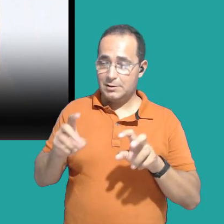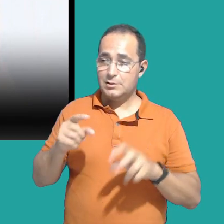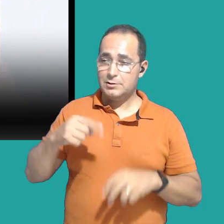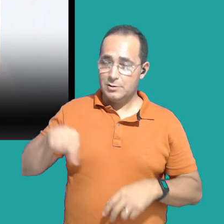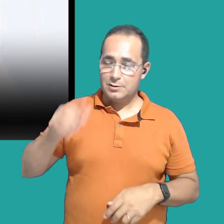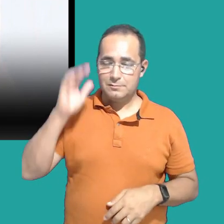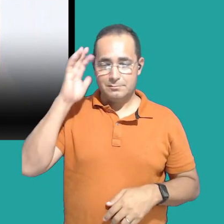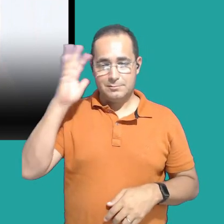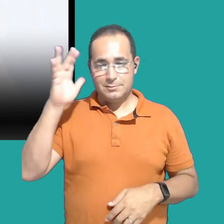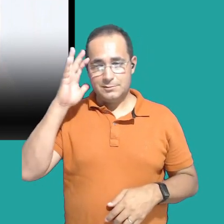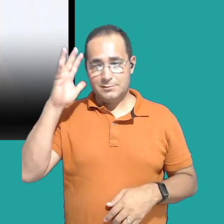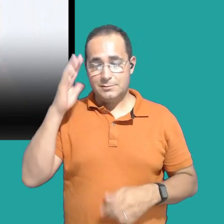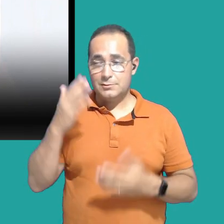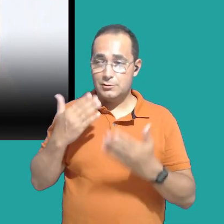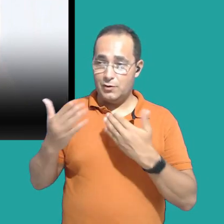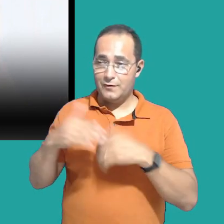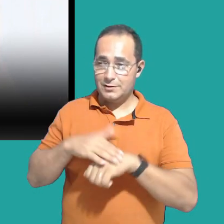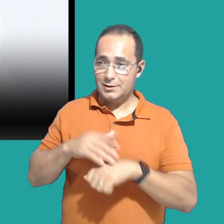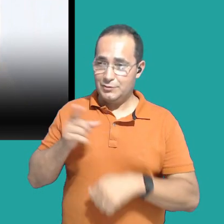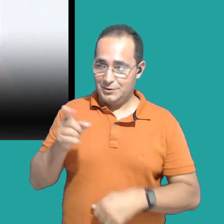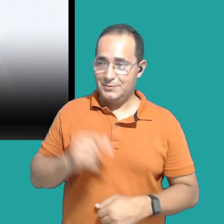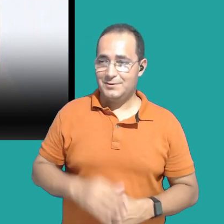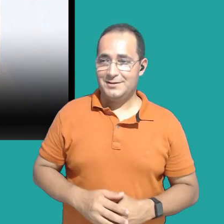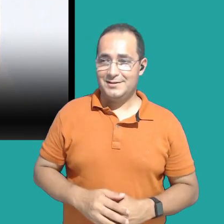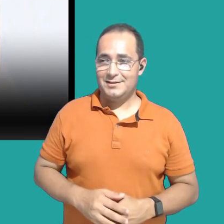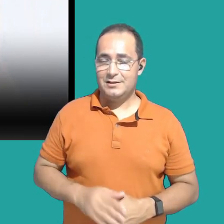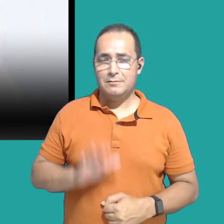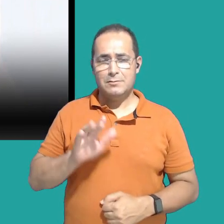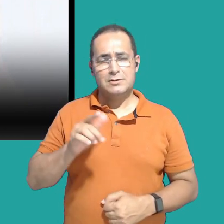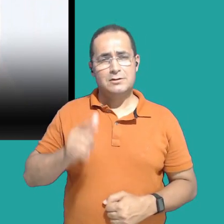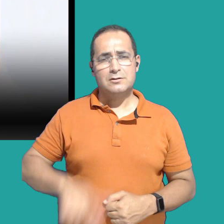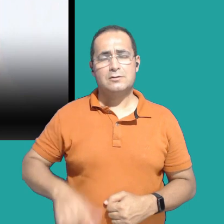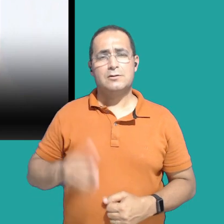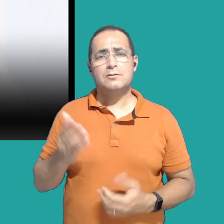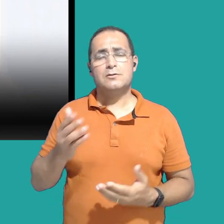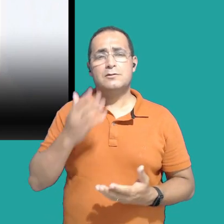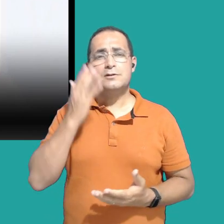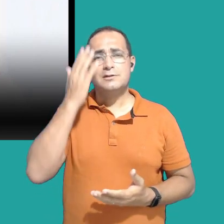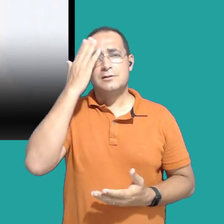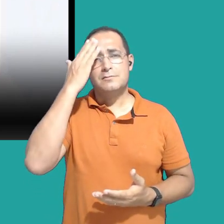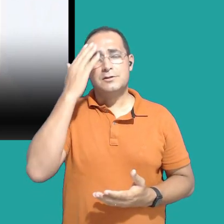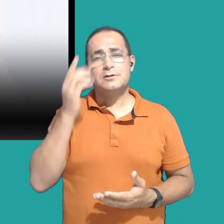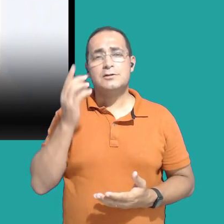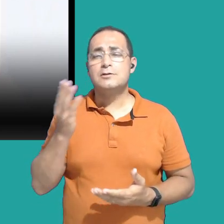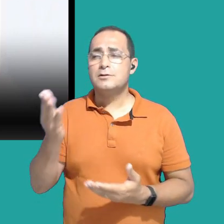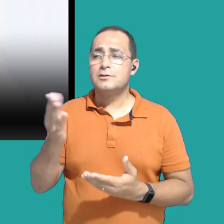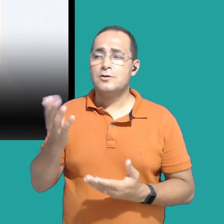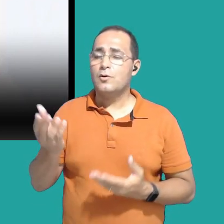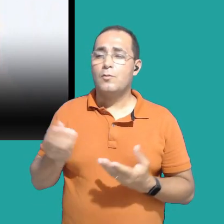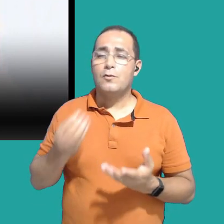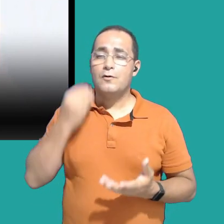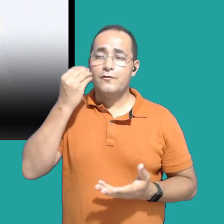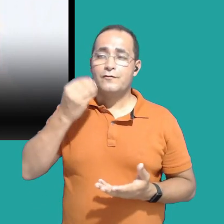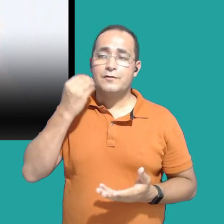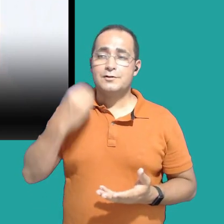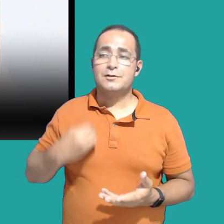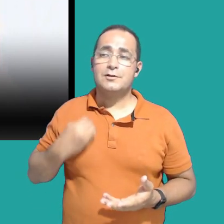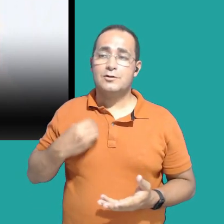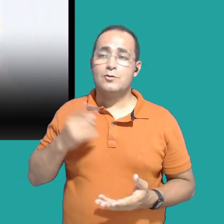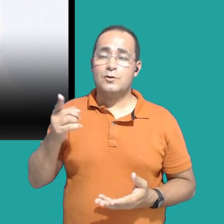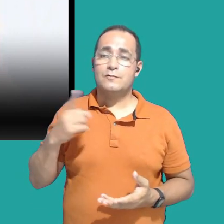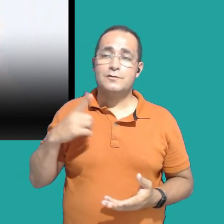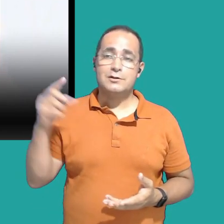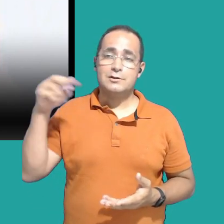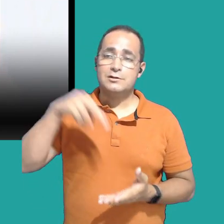né, essas temáticas que a gente pensou em conversar contigo. Mas então, eu queria saber de ti, como é que foi essa